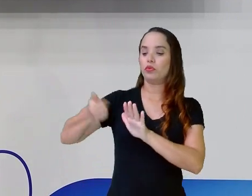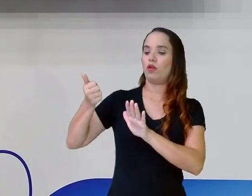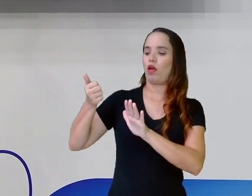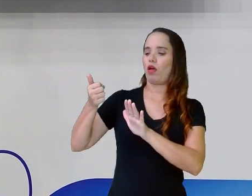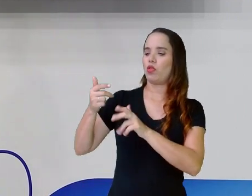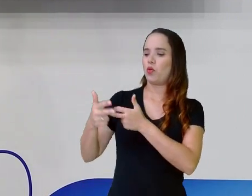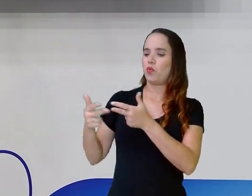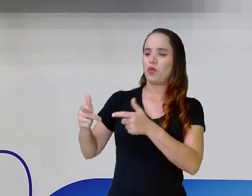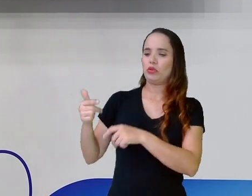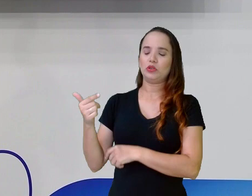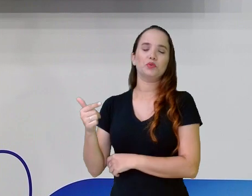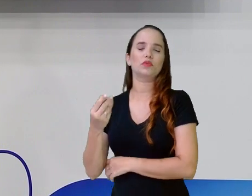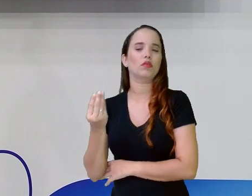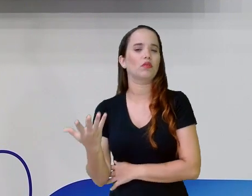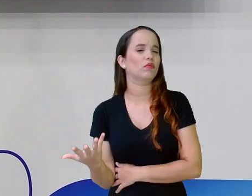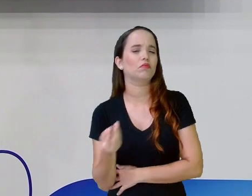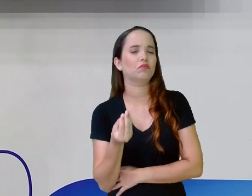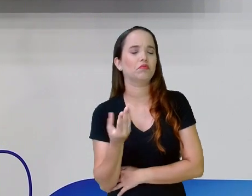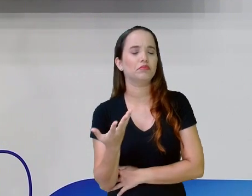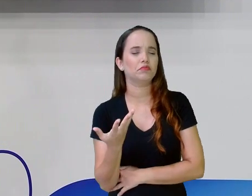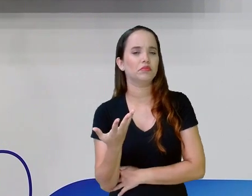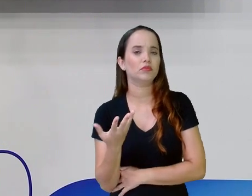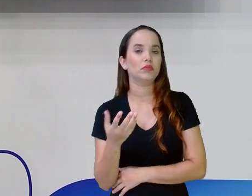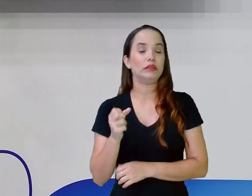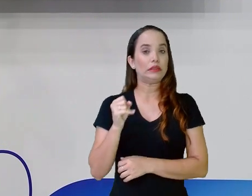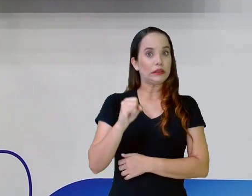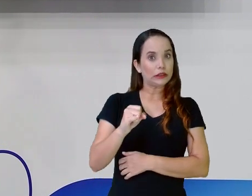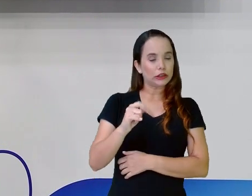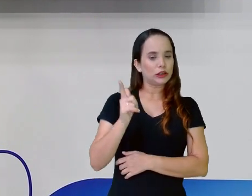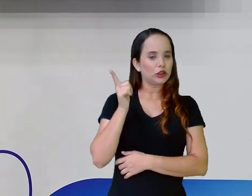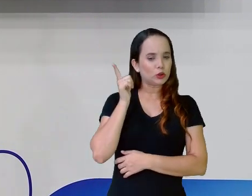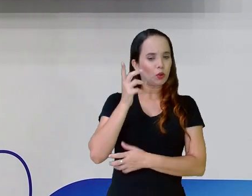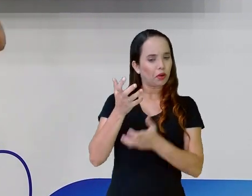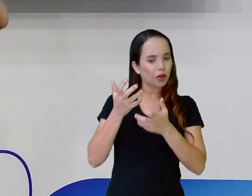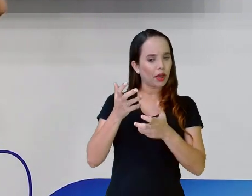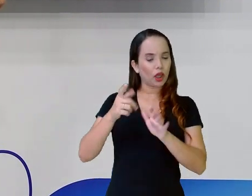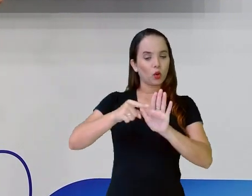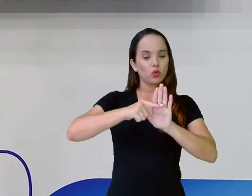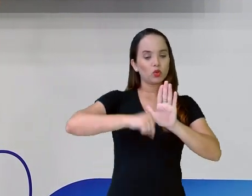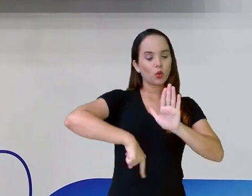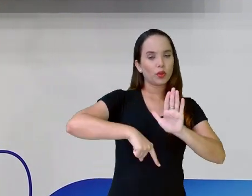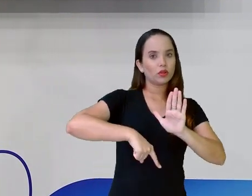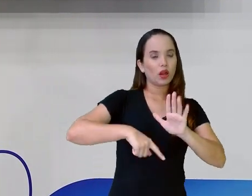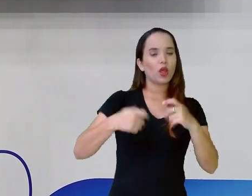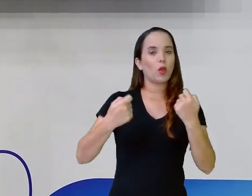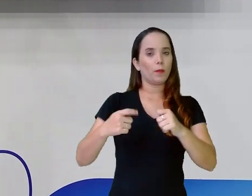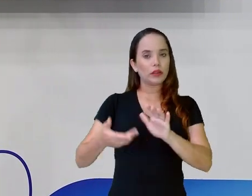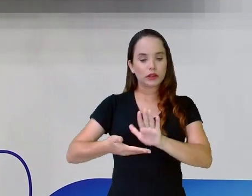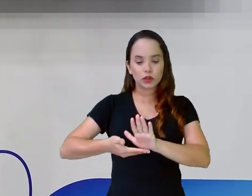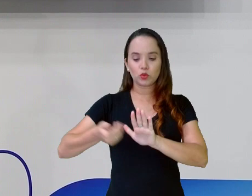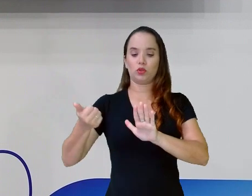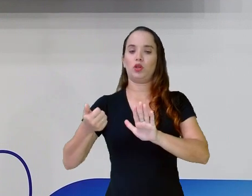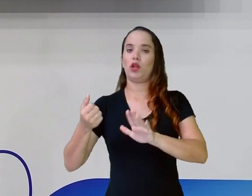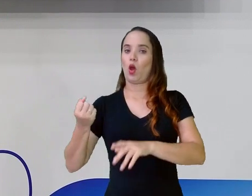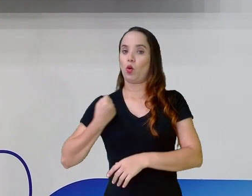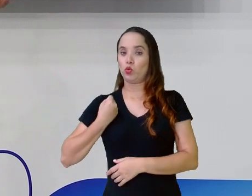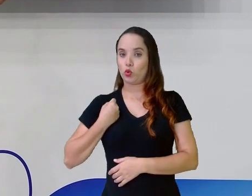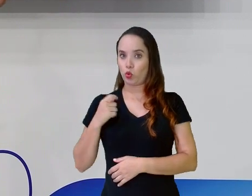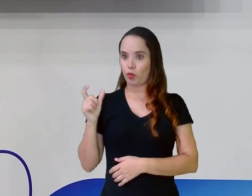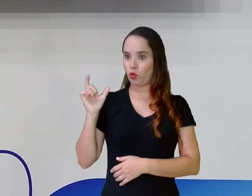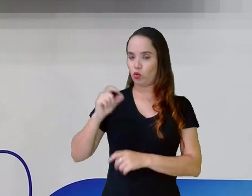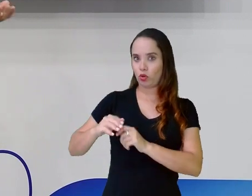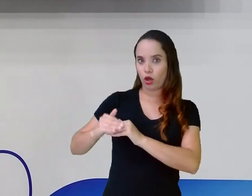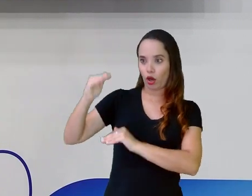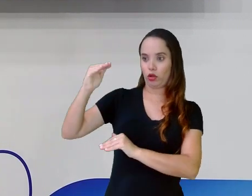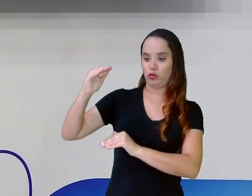existe? Para eu conseguir fazer o processo de subtração, eu preciso tirar o número menor do maior, não é